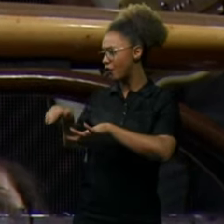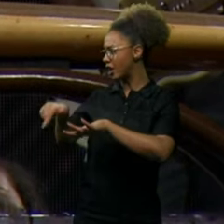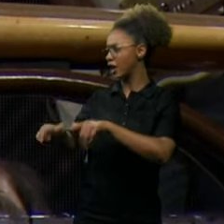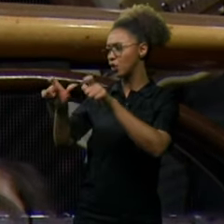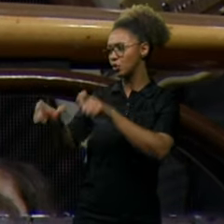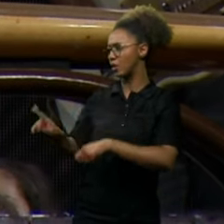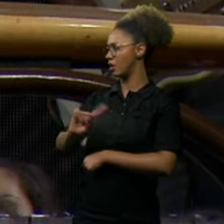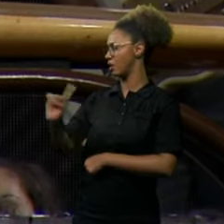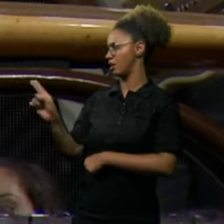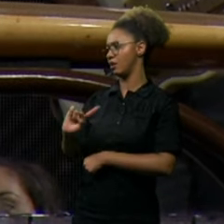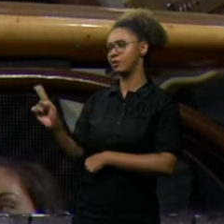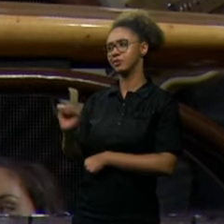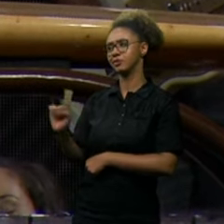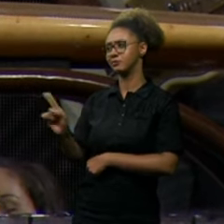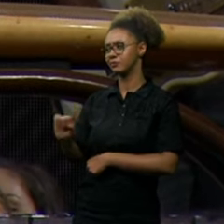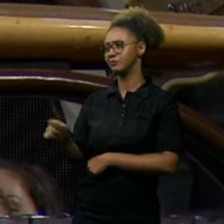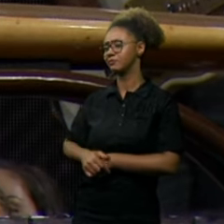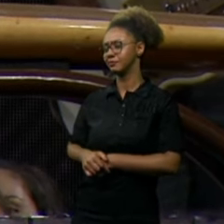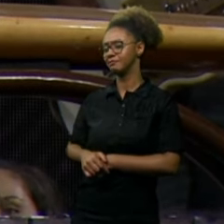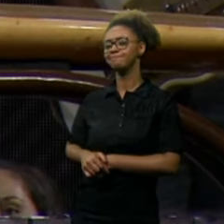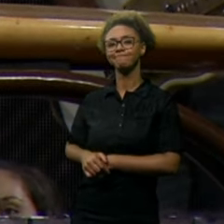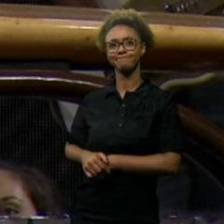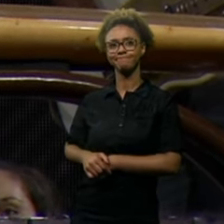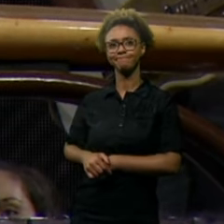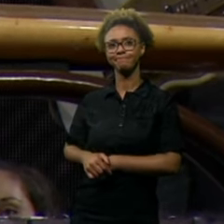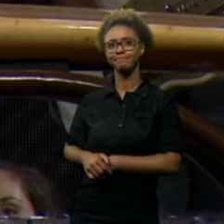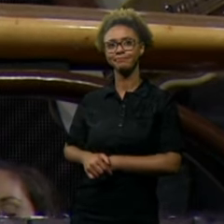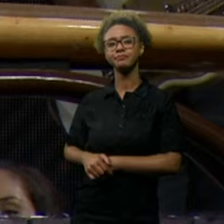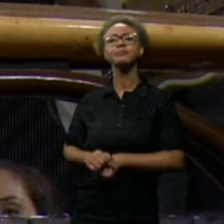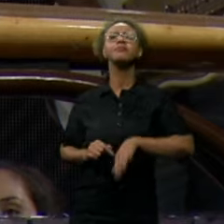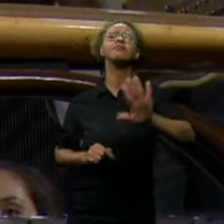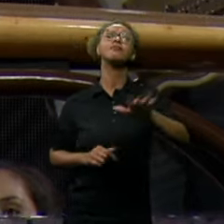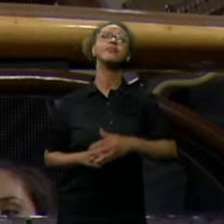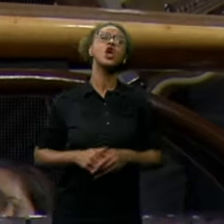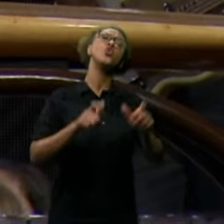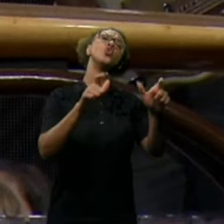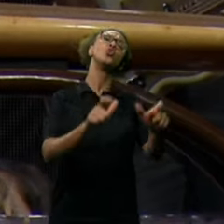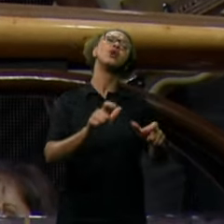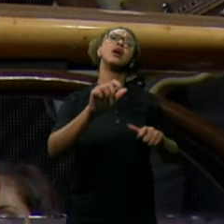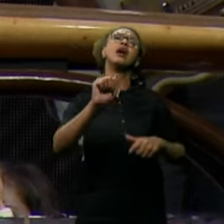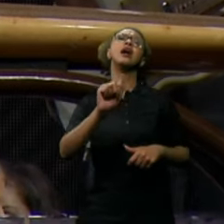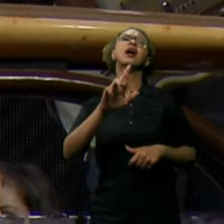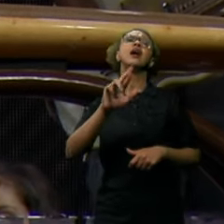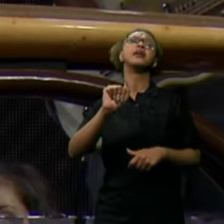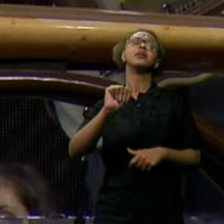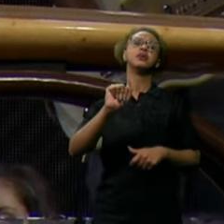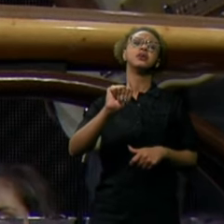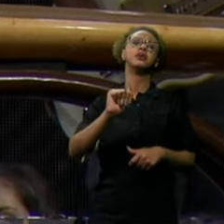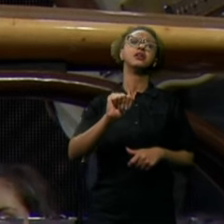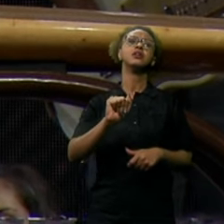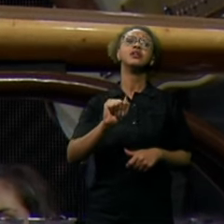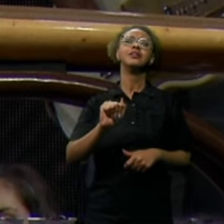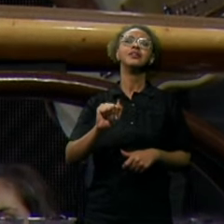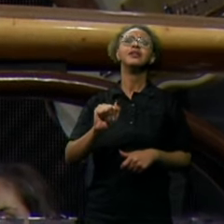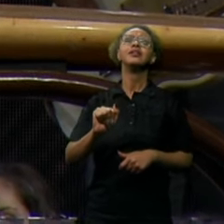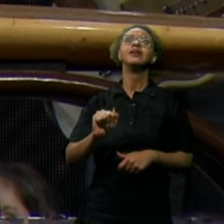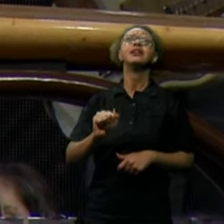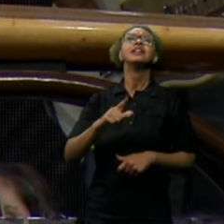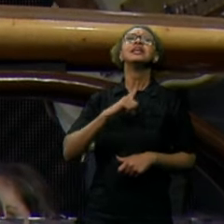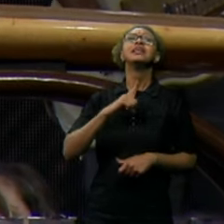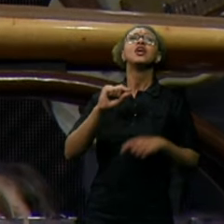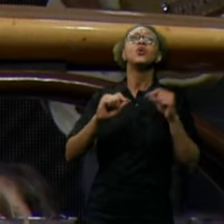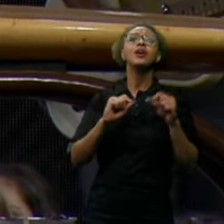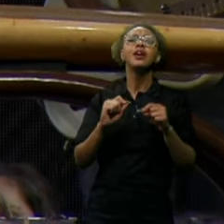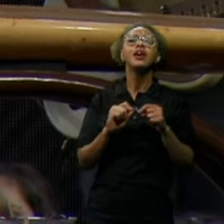em harã Mas por que que Arão é tão cômodo gente é porque Arão traz o